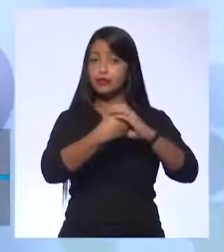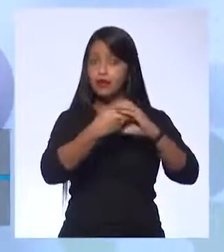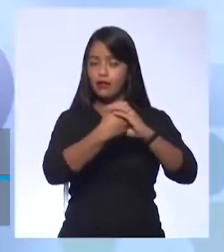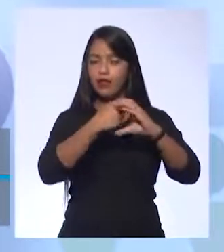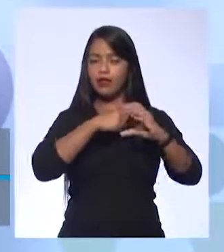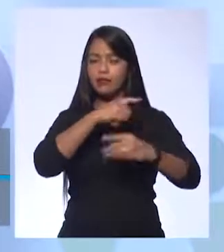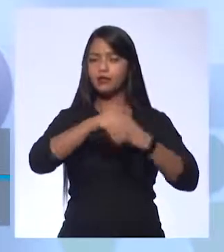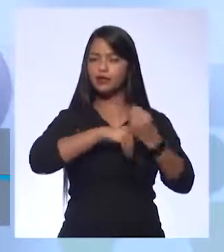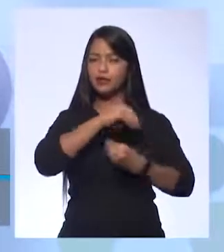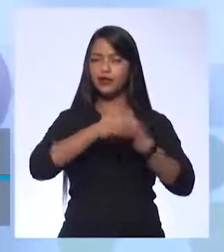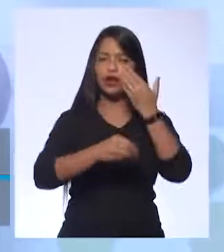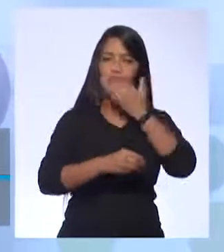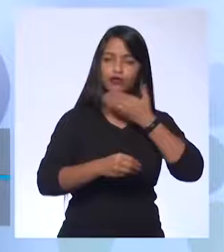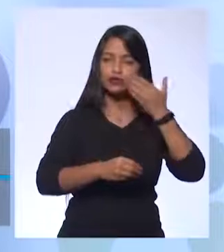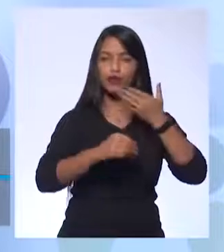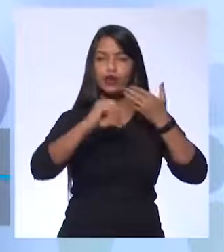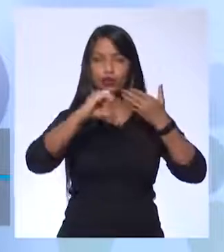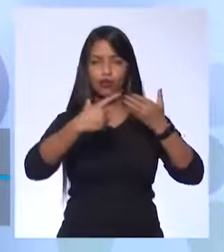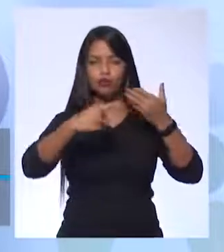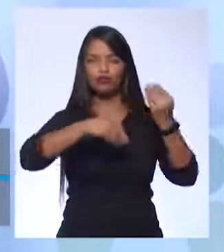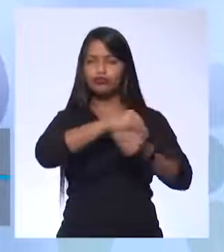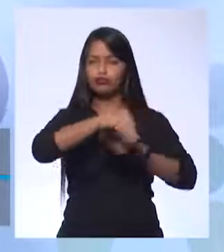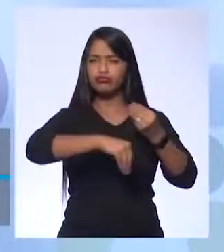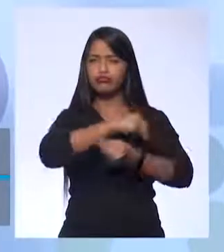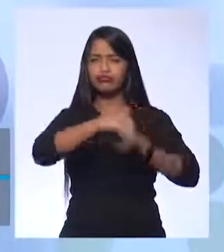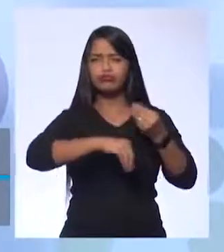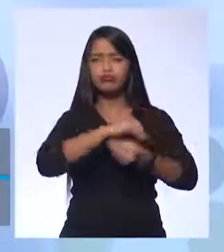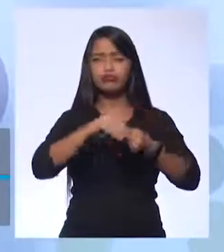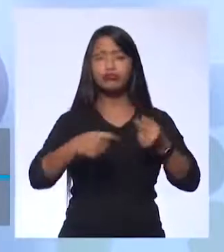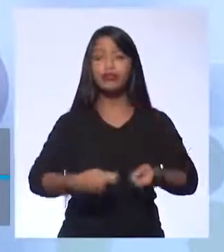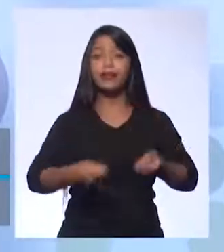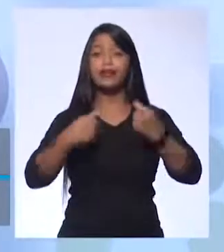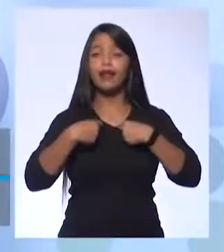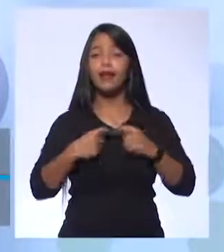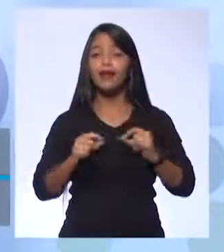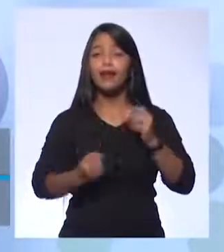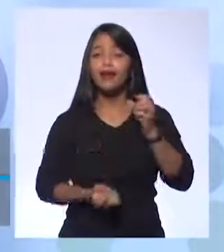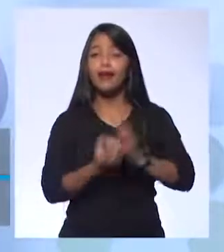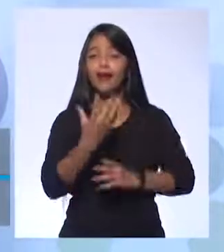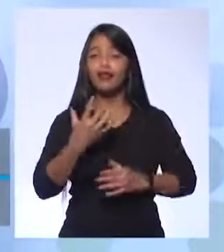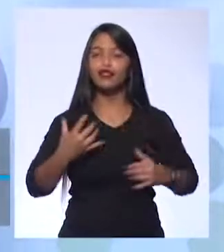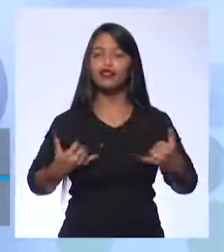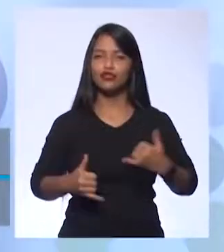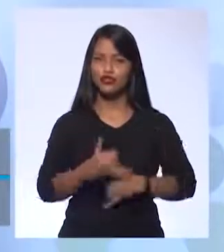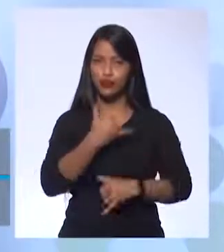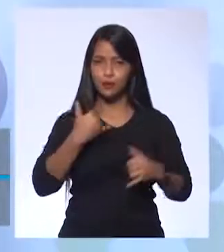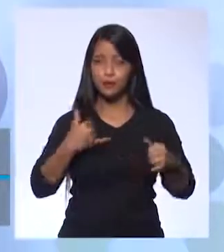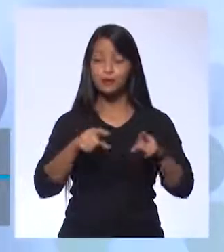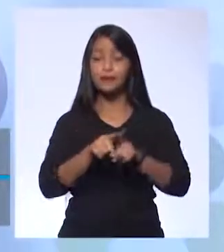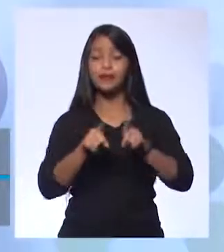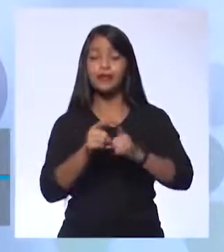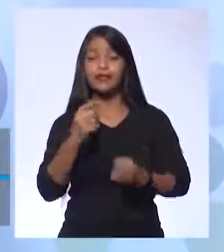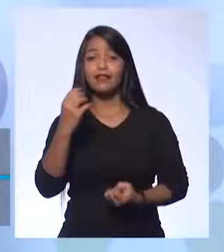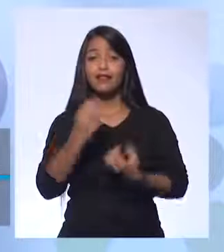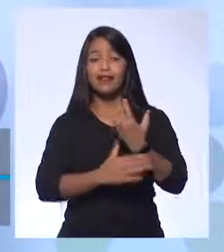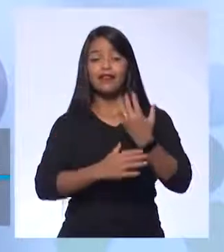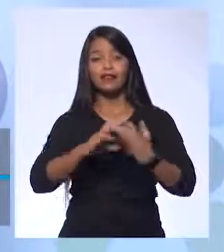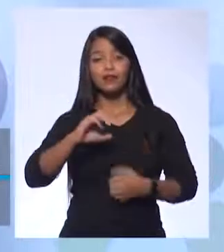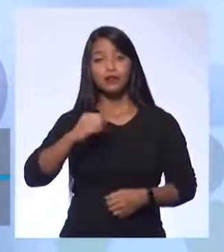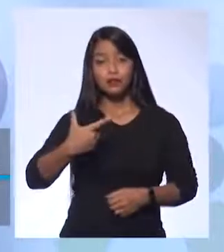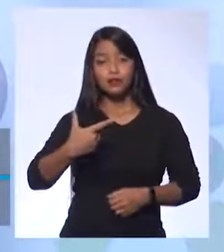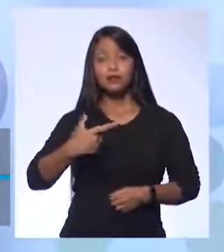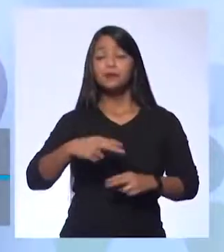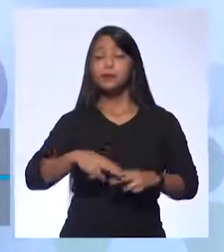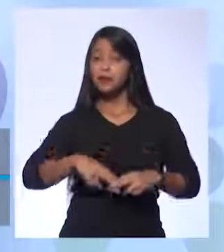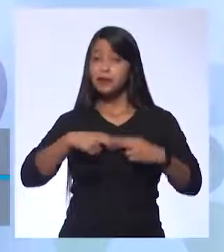combustão, que vai gerar energia. Vai gerar energia, vai liberar gás carbônico, por isso que o sangue tem que passar e